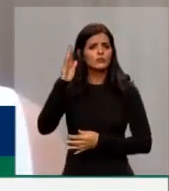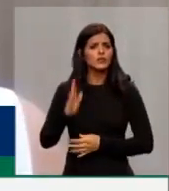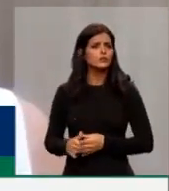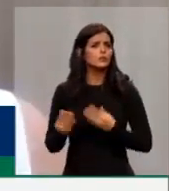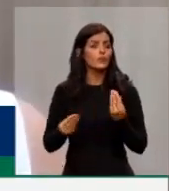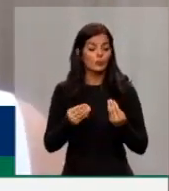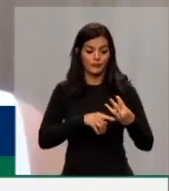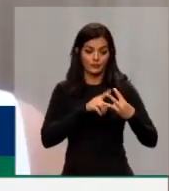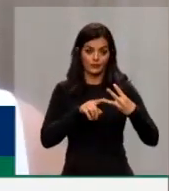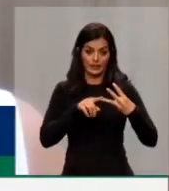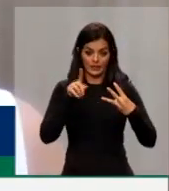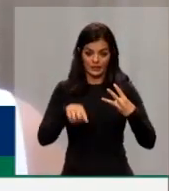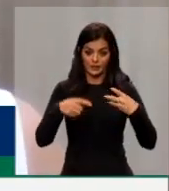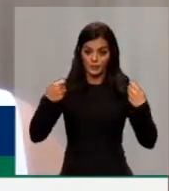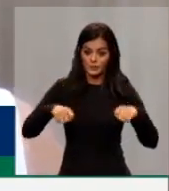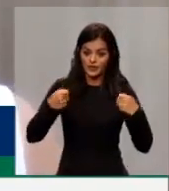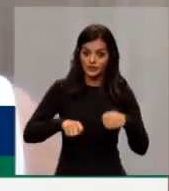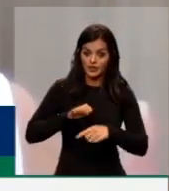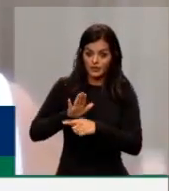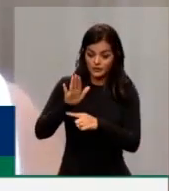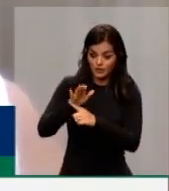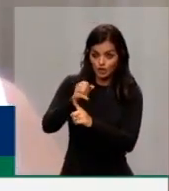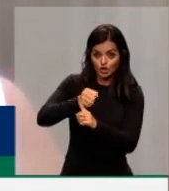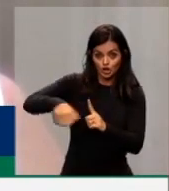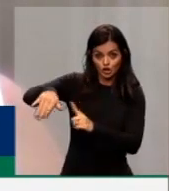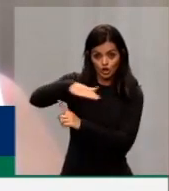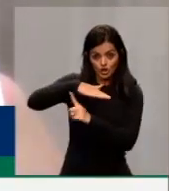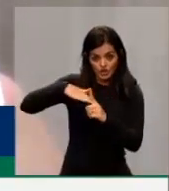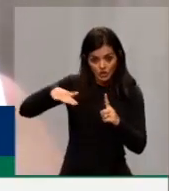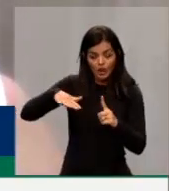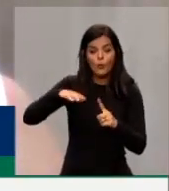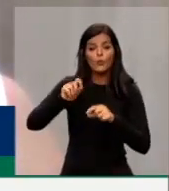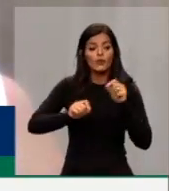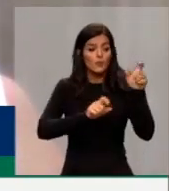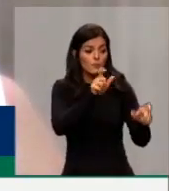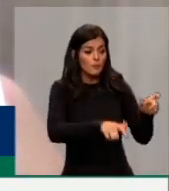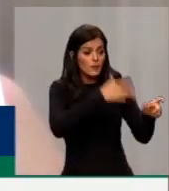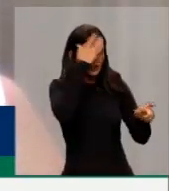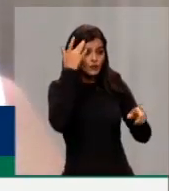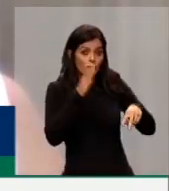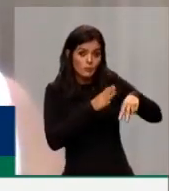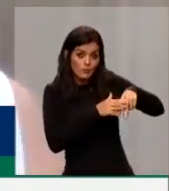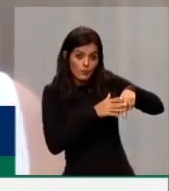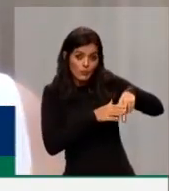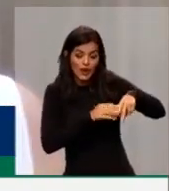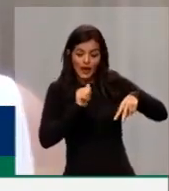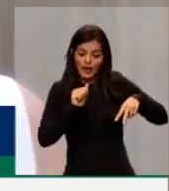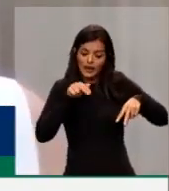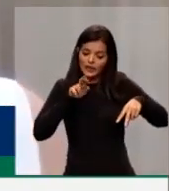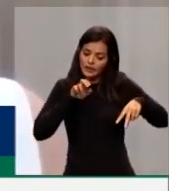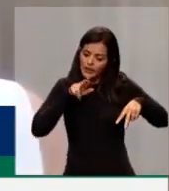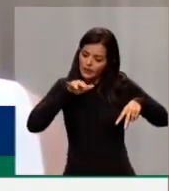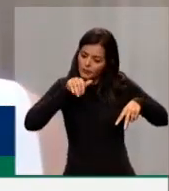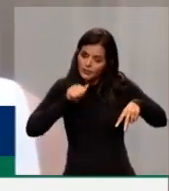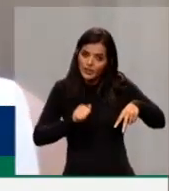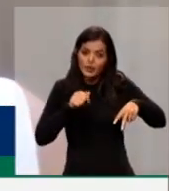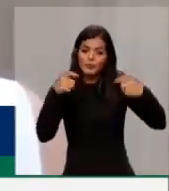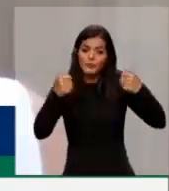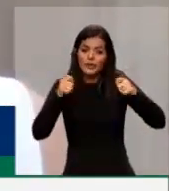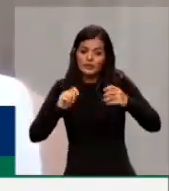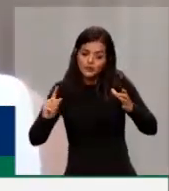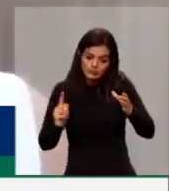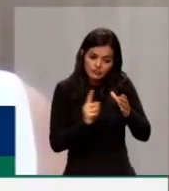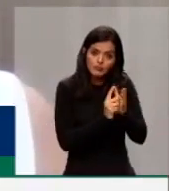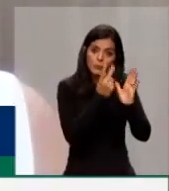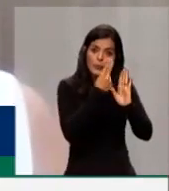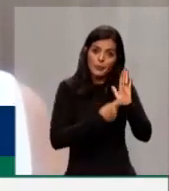nós precisamos trabalhar na assistência social e fazer com que o paciente com anemia falciforme entre dentro do LOAS.